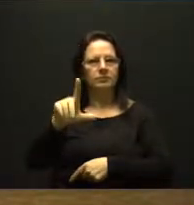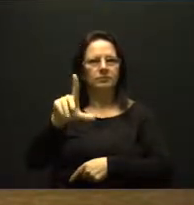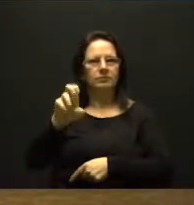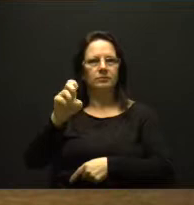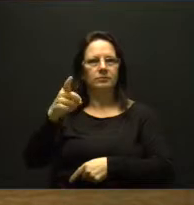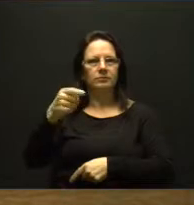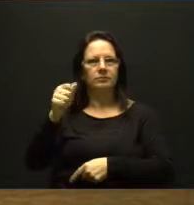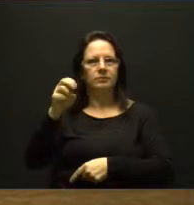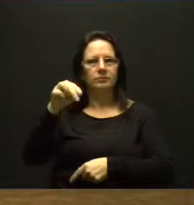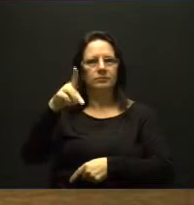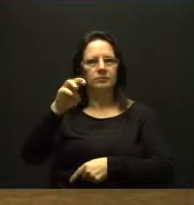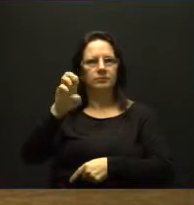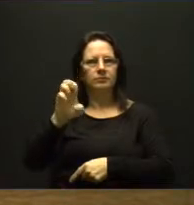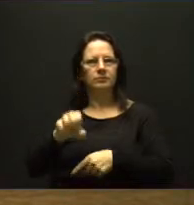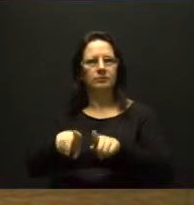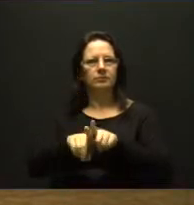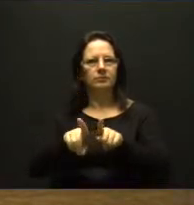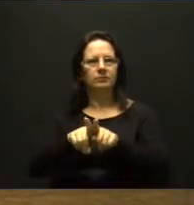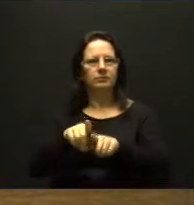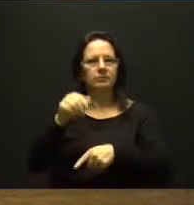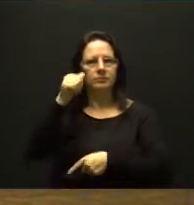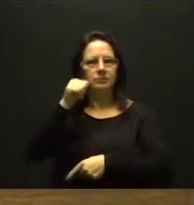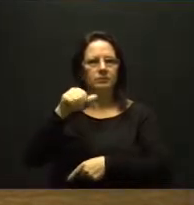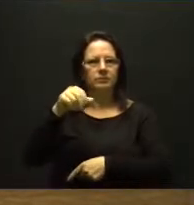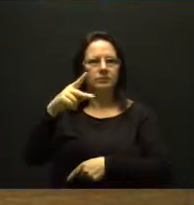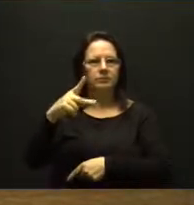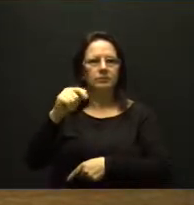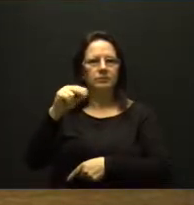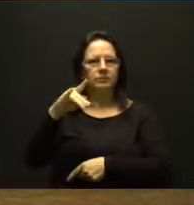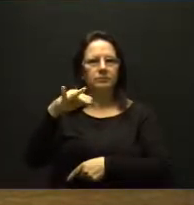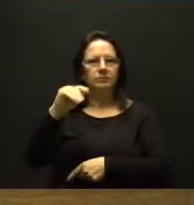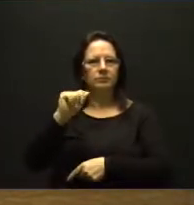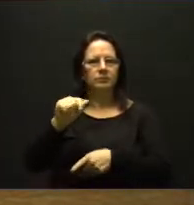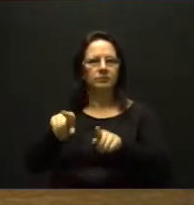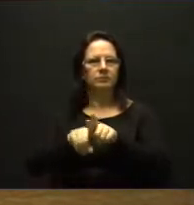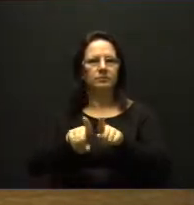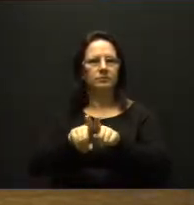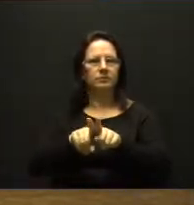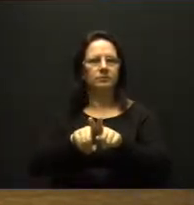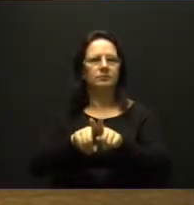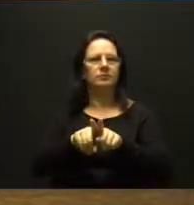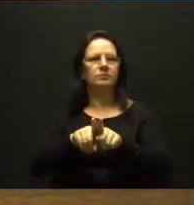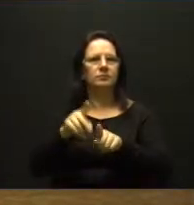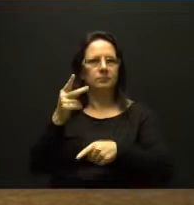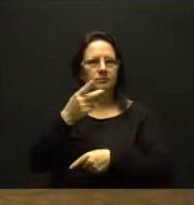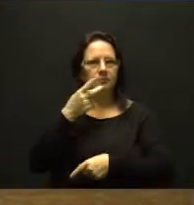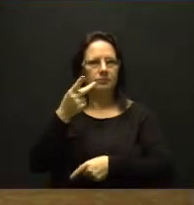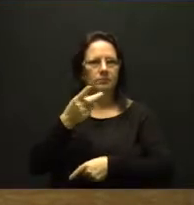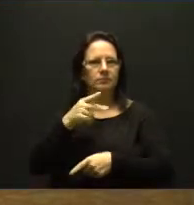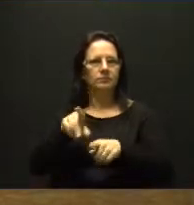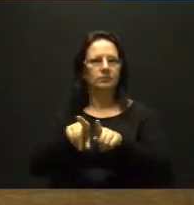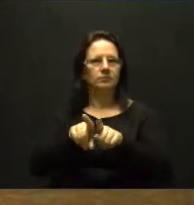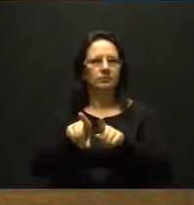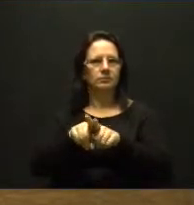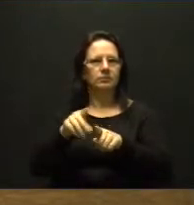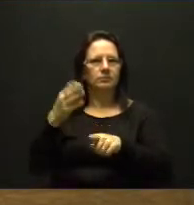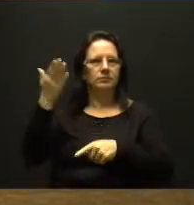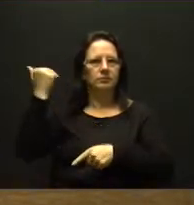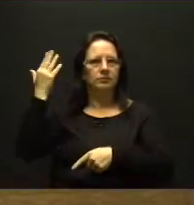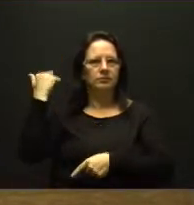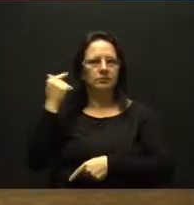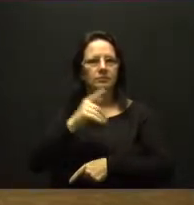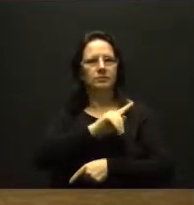encontra no plenário desta casa de vereador agnaldo suas palavras vêm de encontro ao que desde a legislatura passada